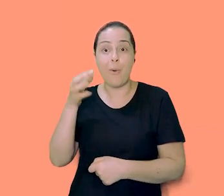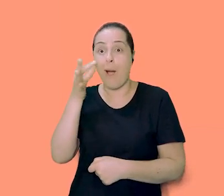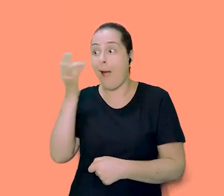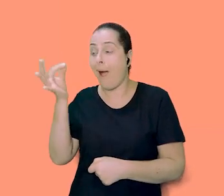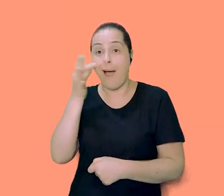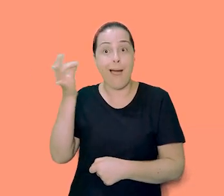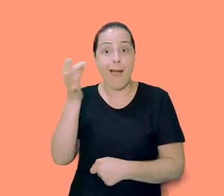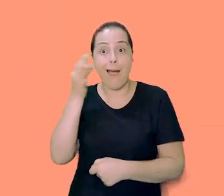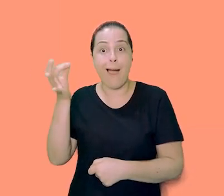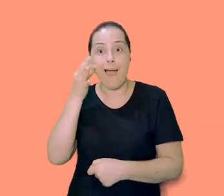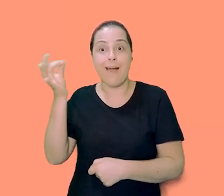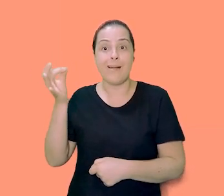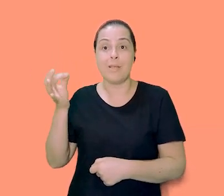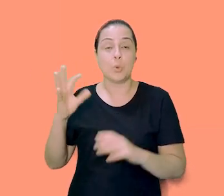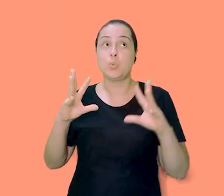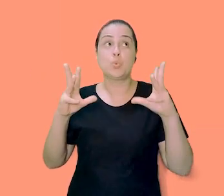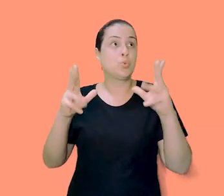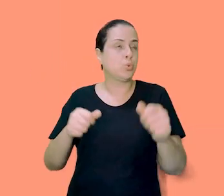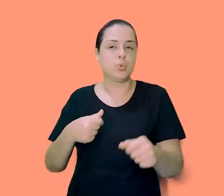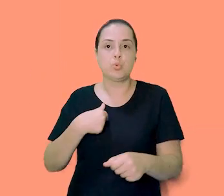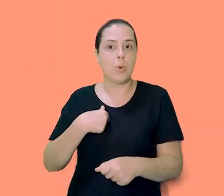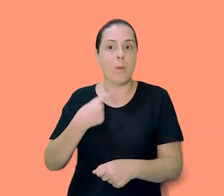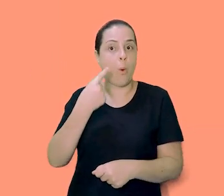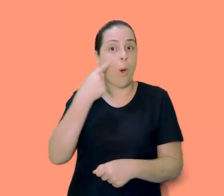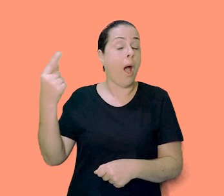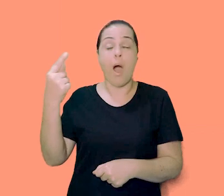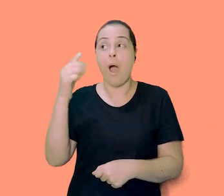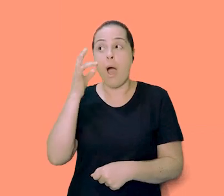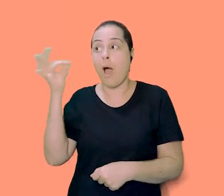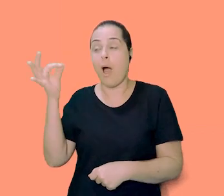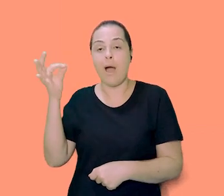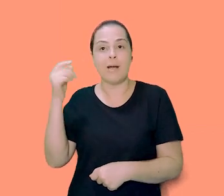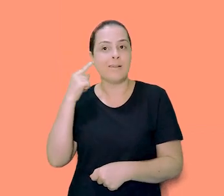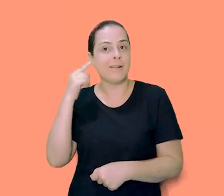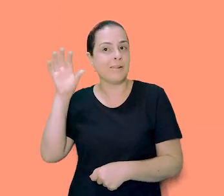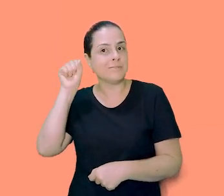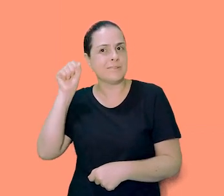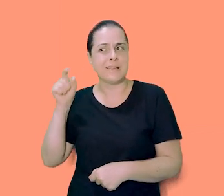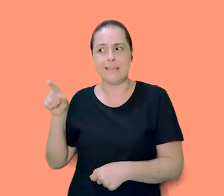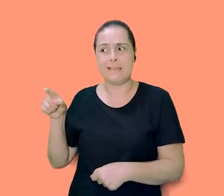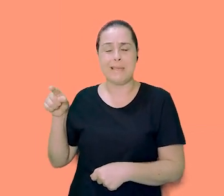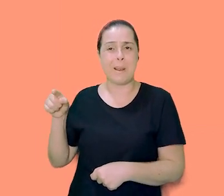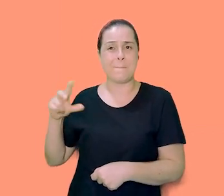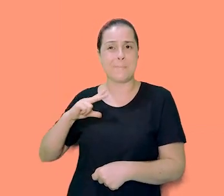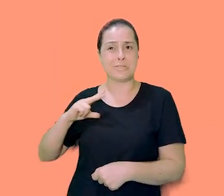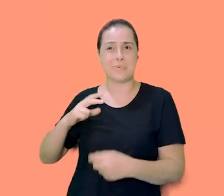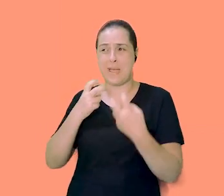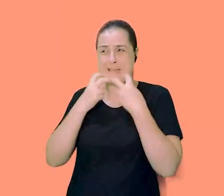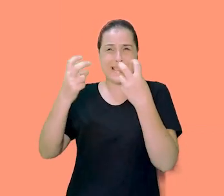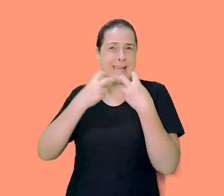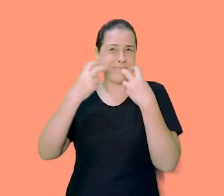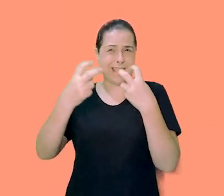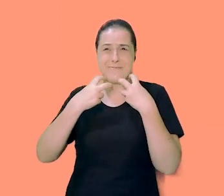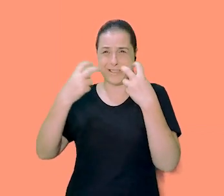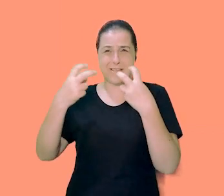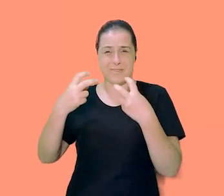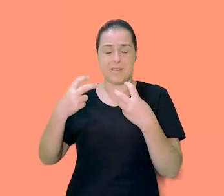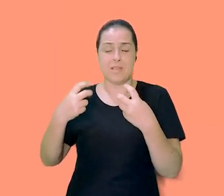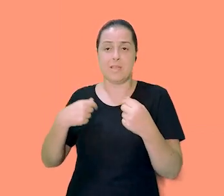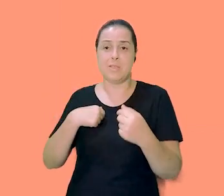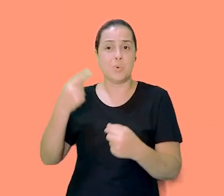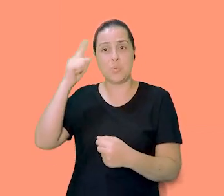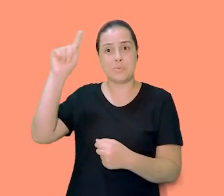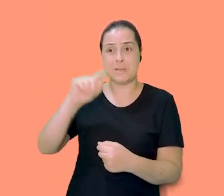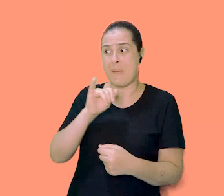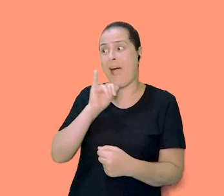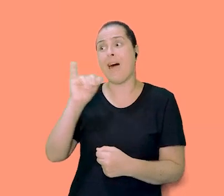em tudo, tá? Absolutamente tudo eu prestava atenção. E começou a ficar uma intimidade, e ela começou a falar alto, porque ela começou a gritar com ele. E